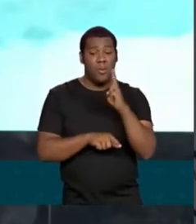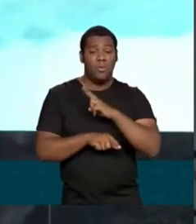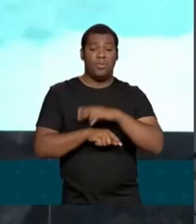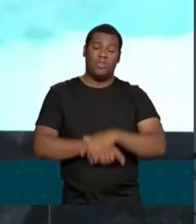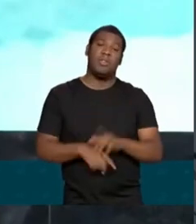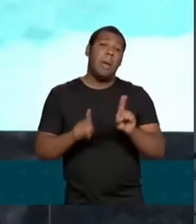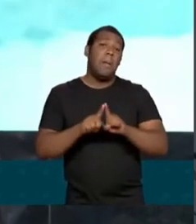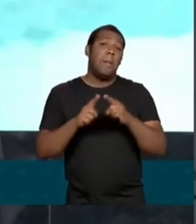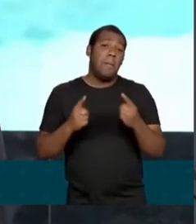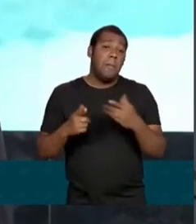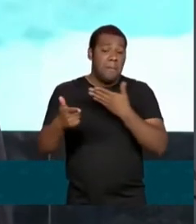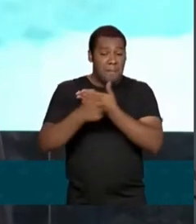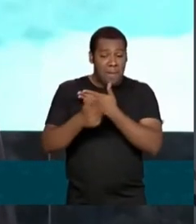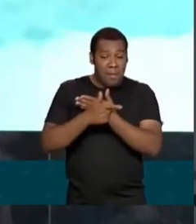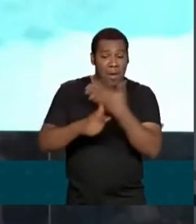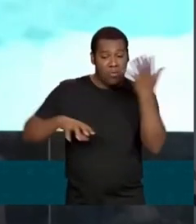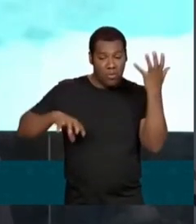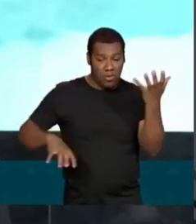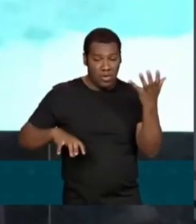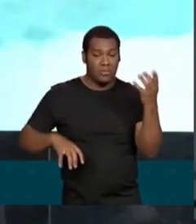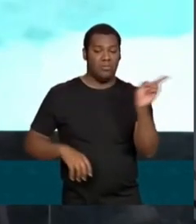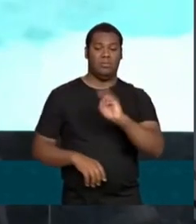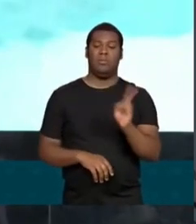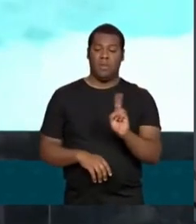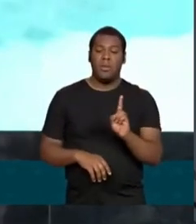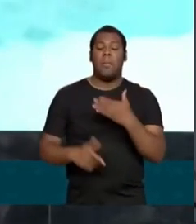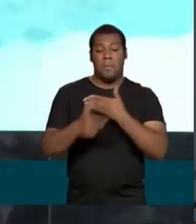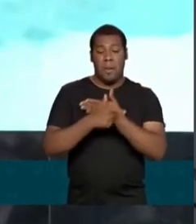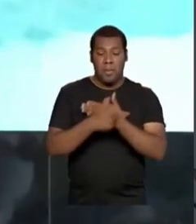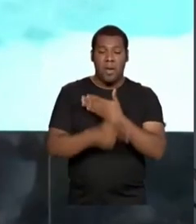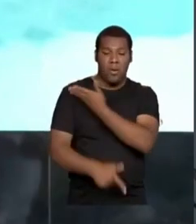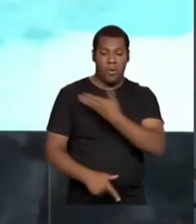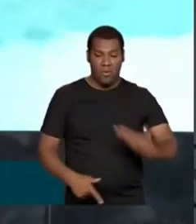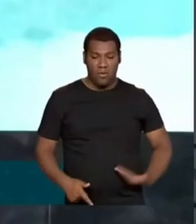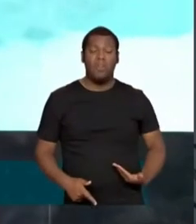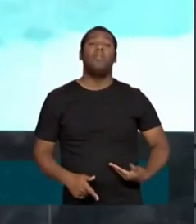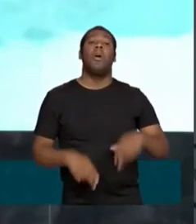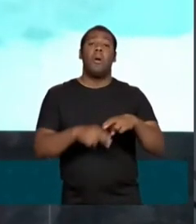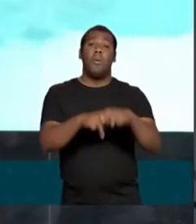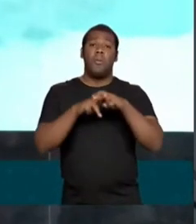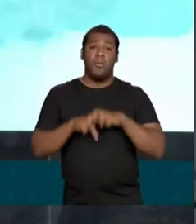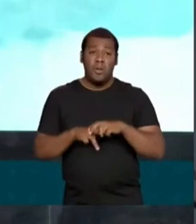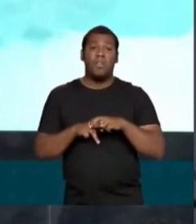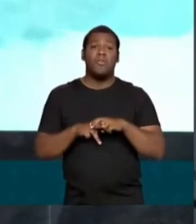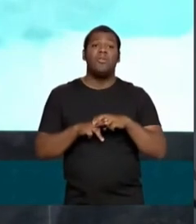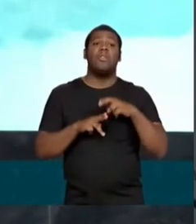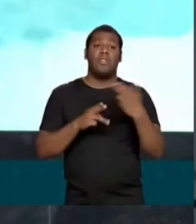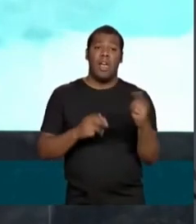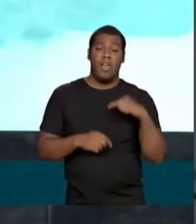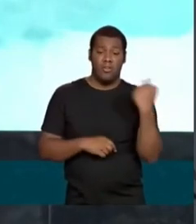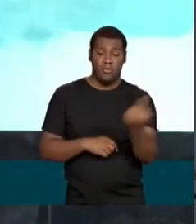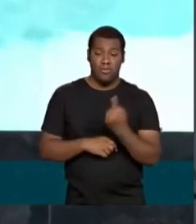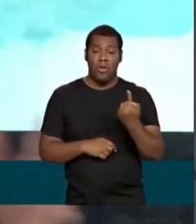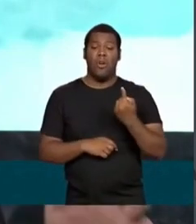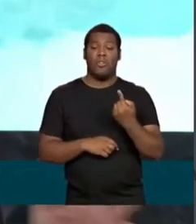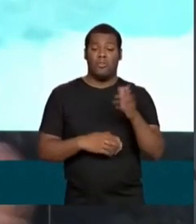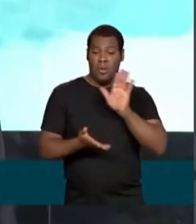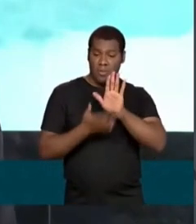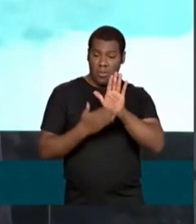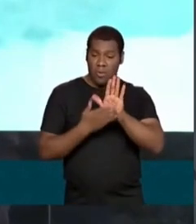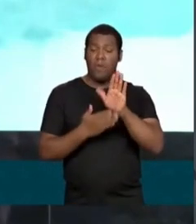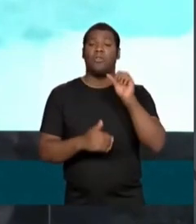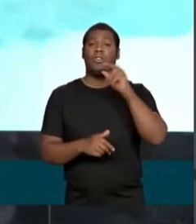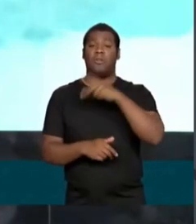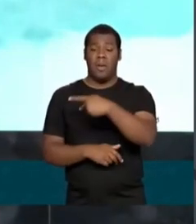iniciativa do congresso Então tem que ser iniciativa do governo por isso a nossa decisão é essa transformar em pele de urgência aquilo que for necessário que não possa